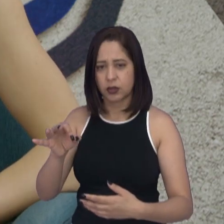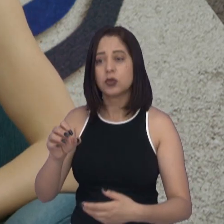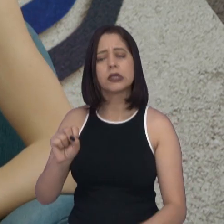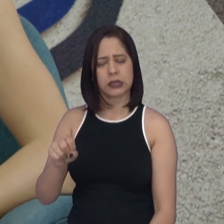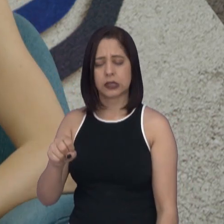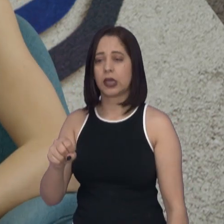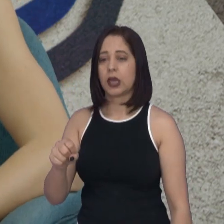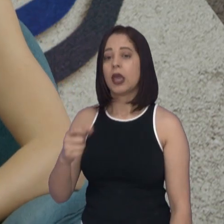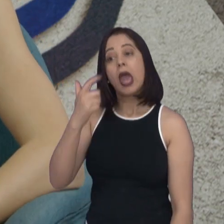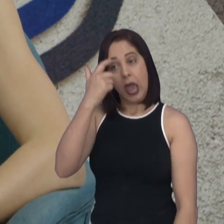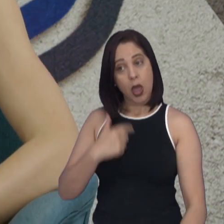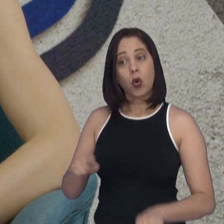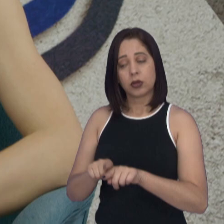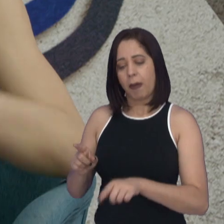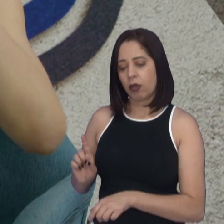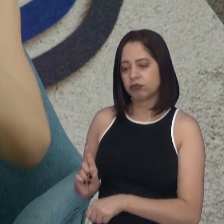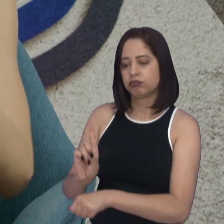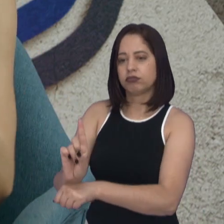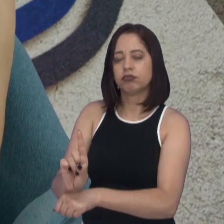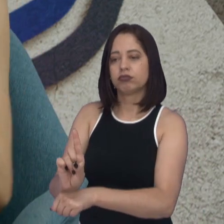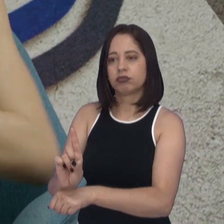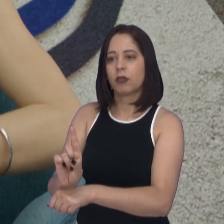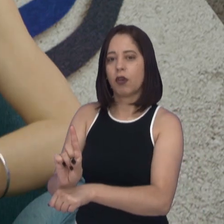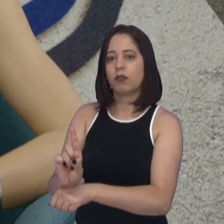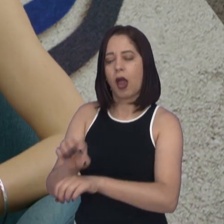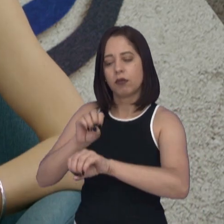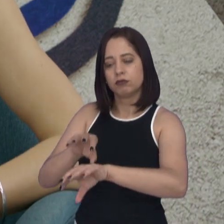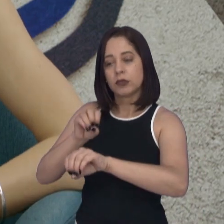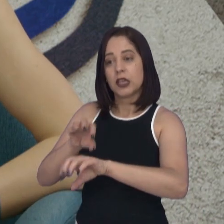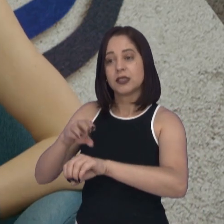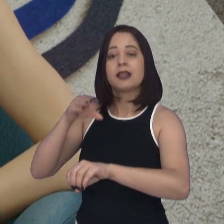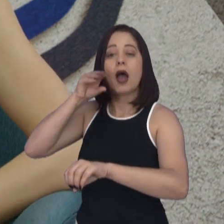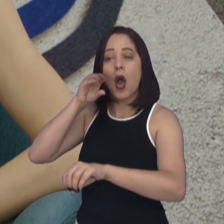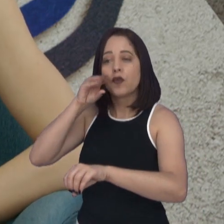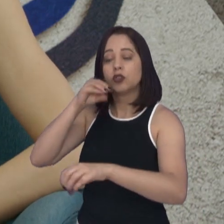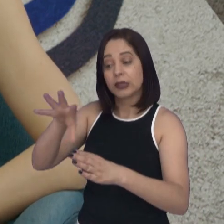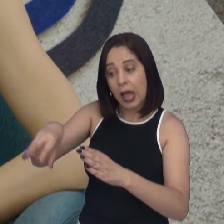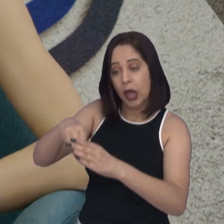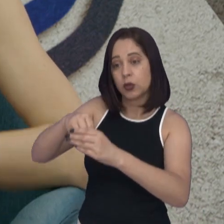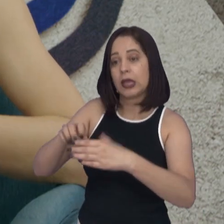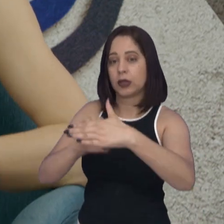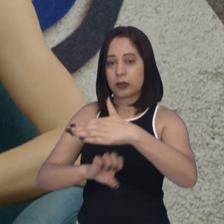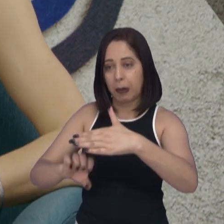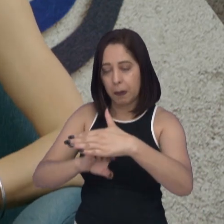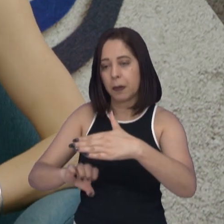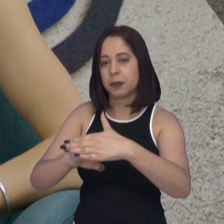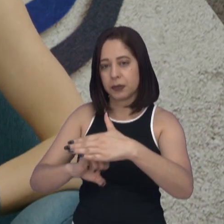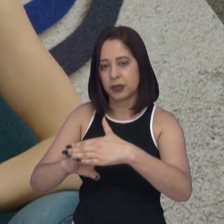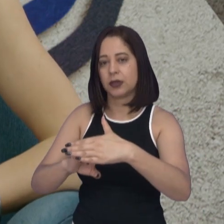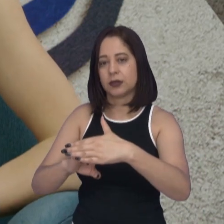existem consultorias que a gente pode dar também pro meio de trabalho dentro de uma empresa, né? Então, desde os